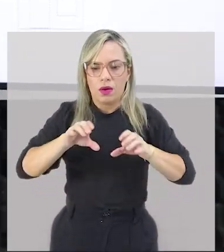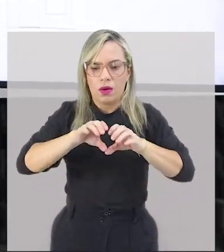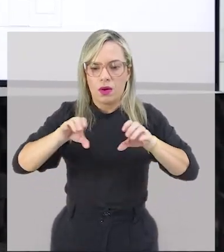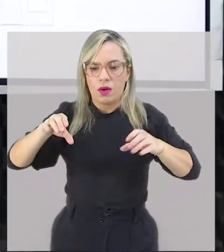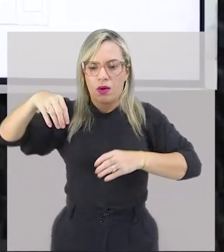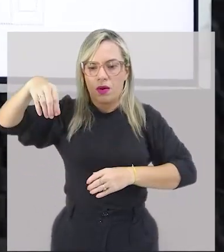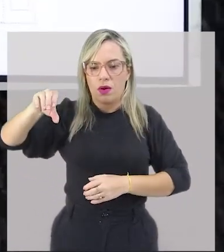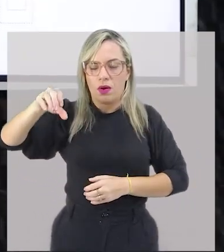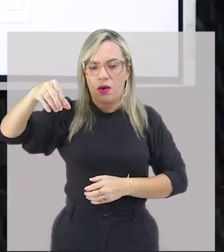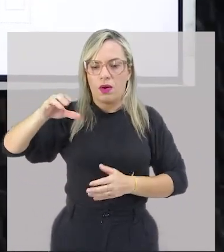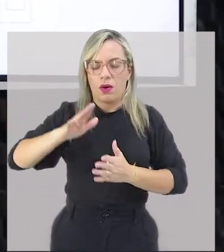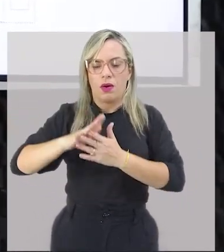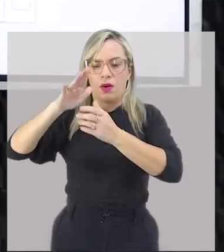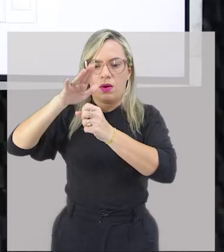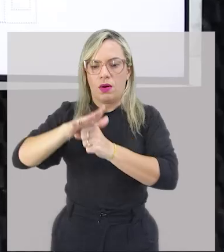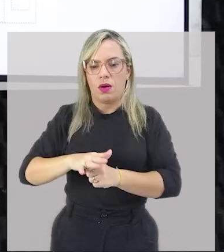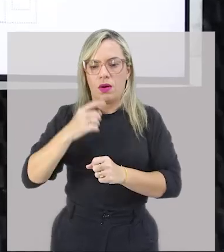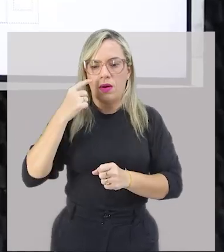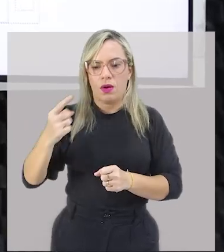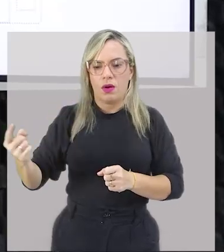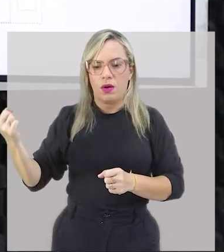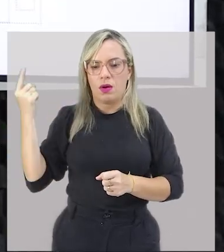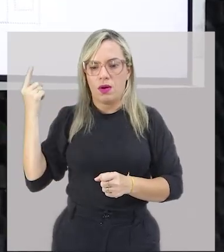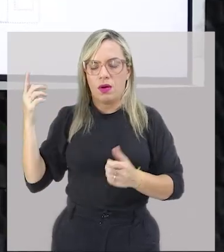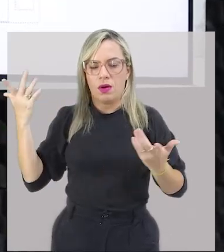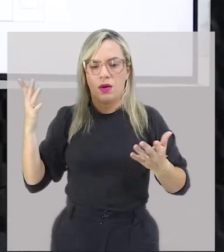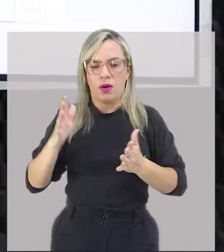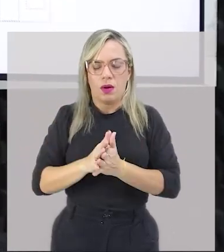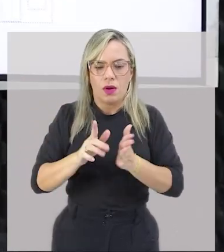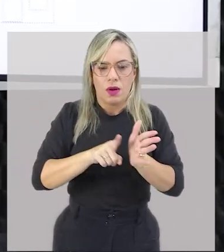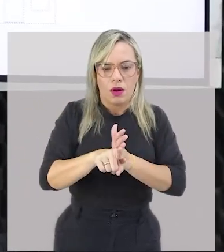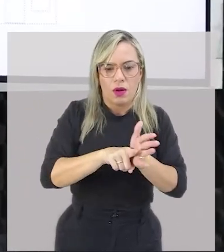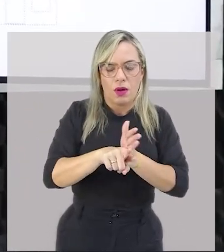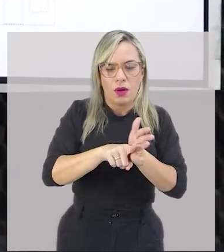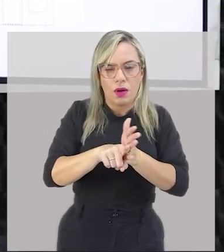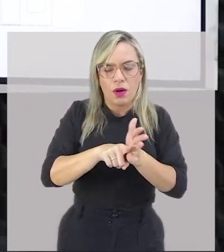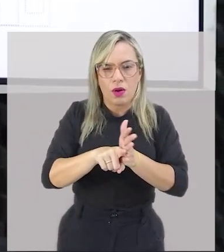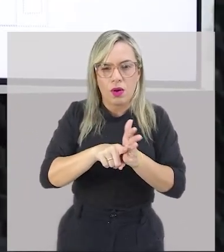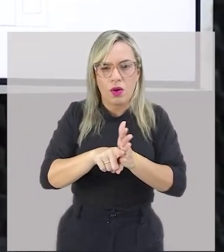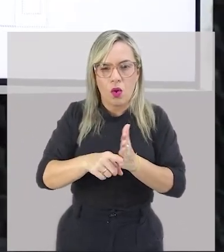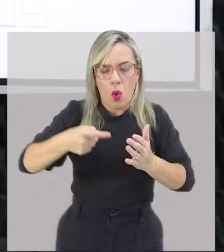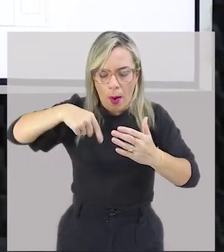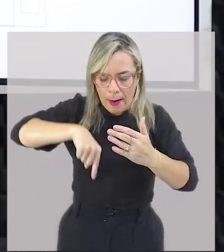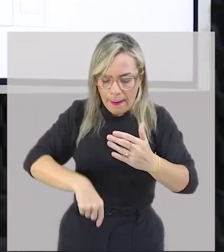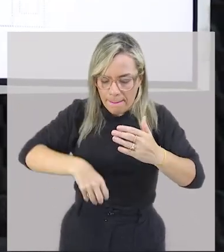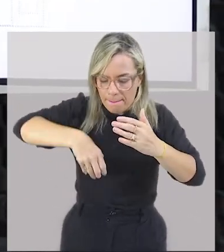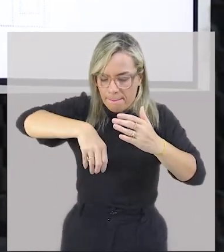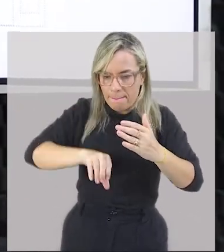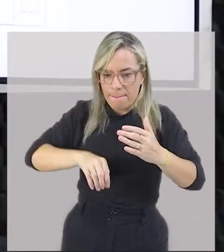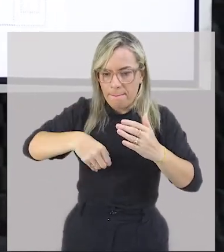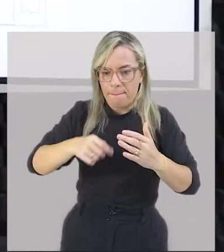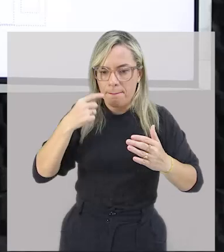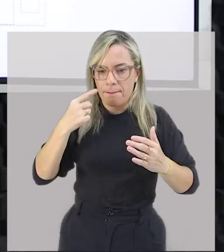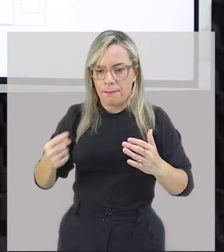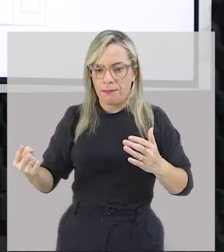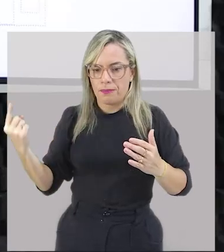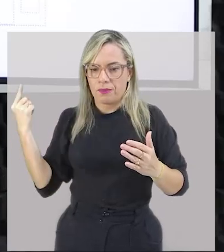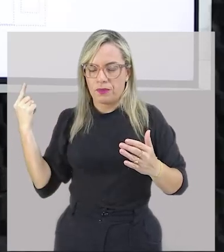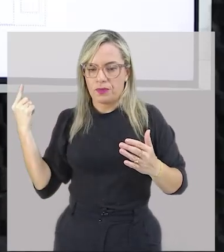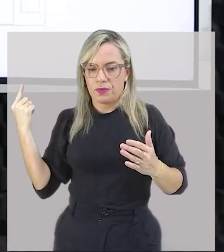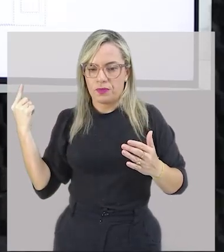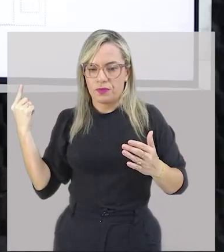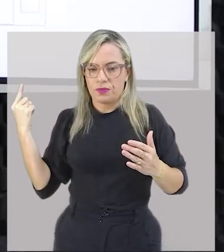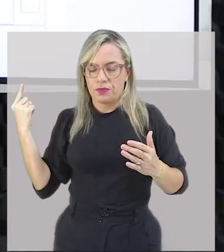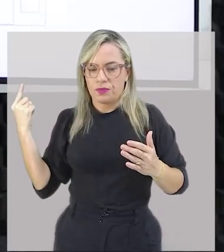a pressão é maior? Aí a gente tem que procurar o registro que está mais para baixo, certo? Deles, o que está mais para baixo aqui